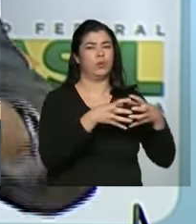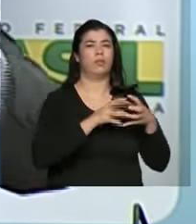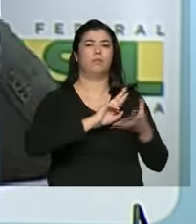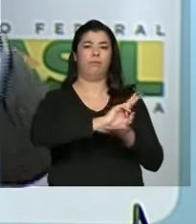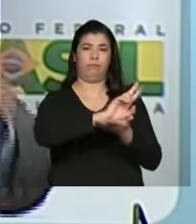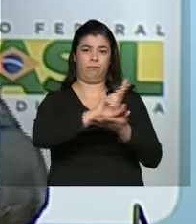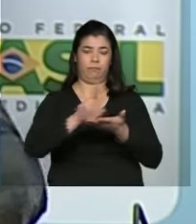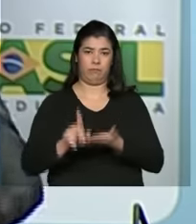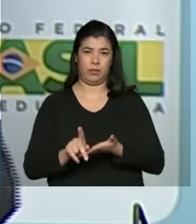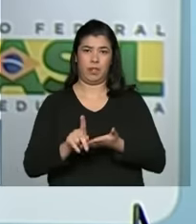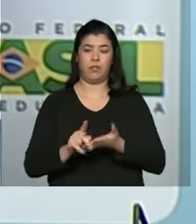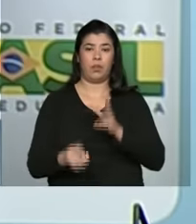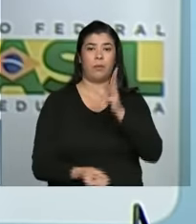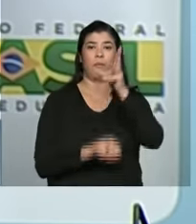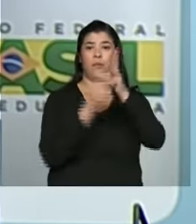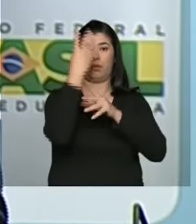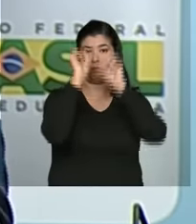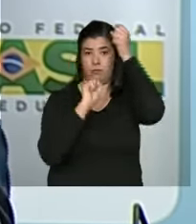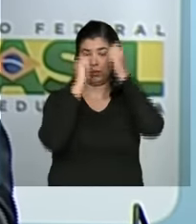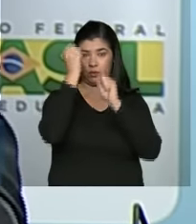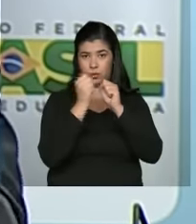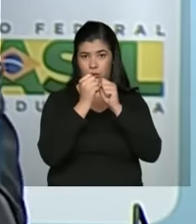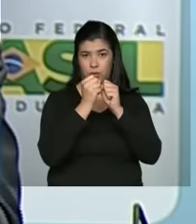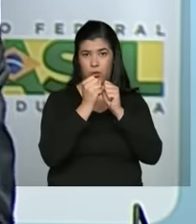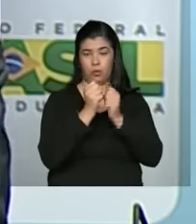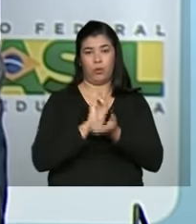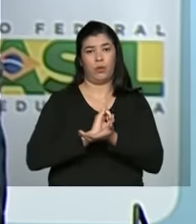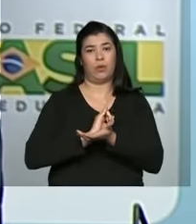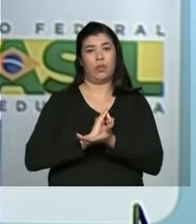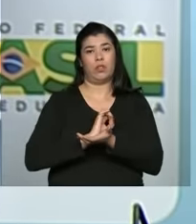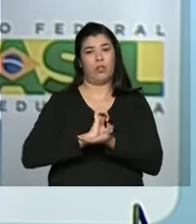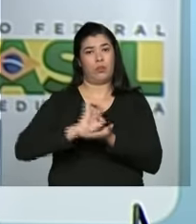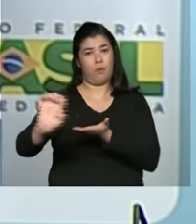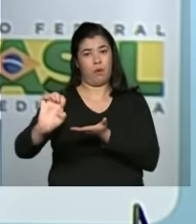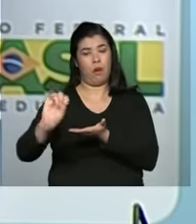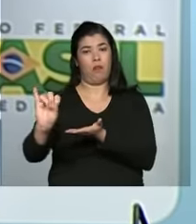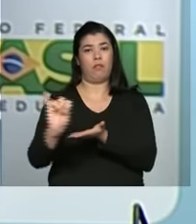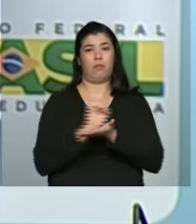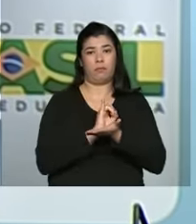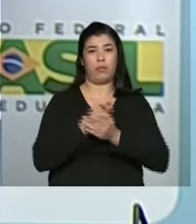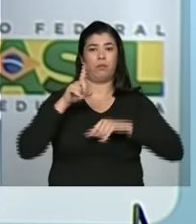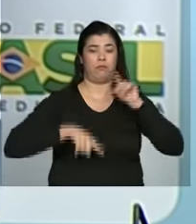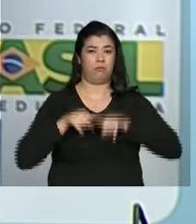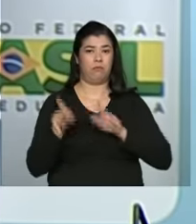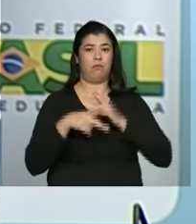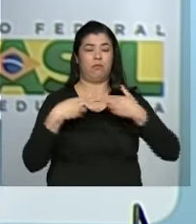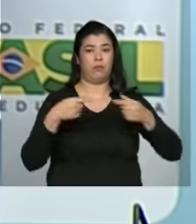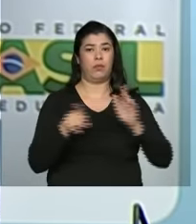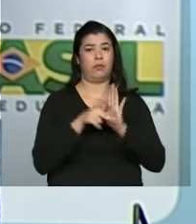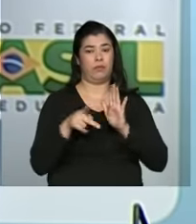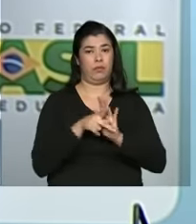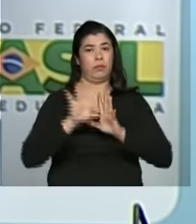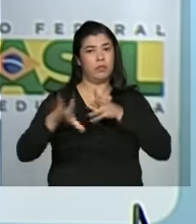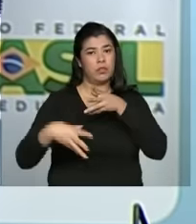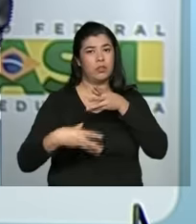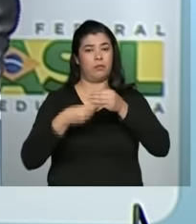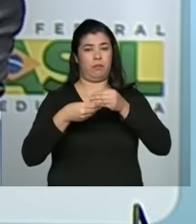importa de distribui as chamadas os chamados dispositivos médicos implantáveis